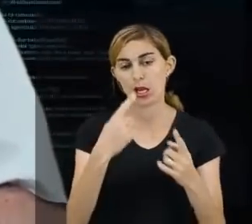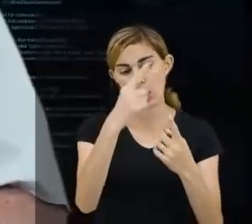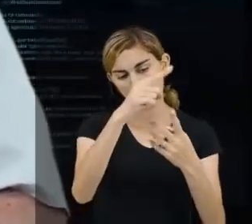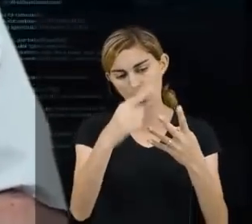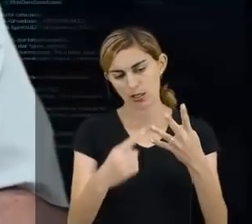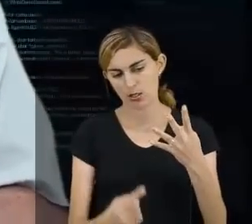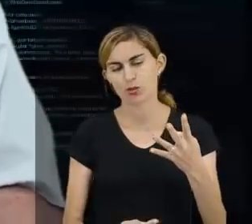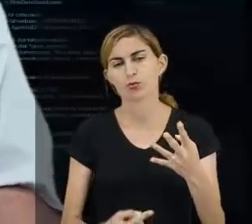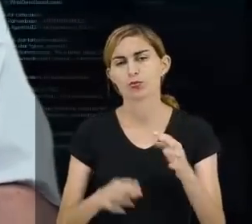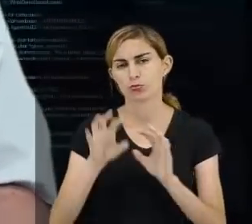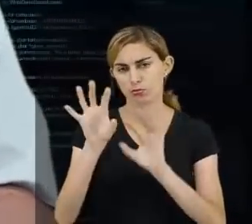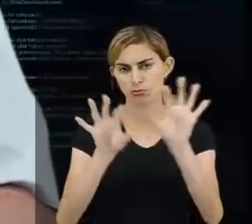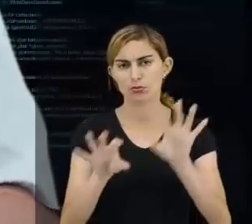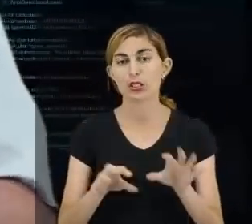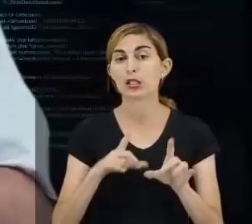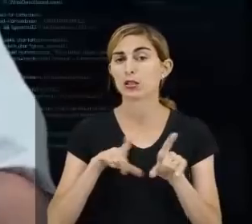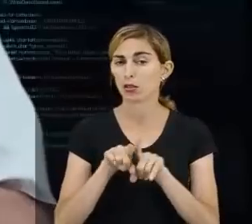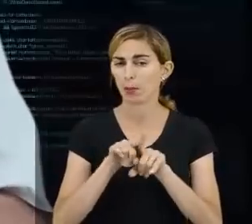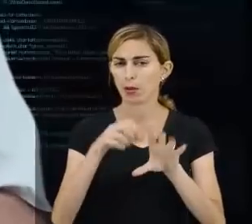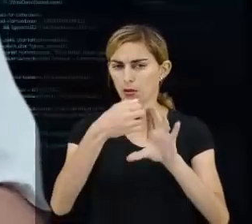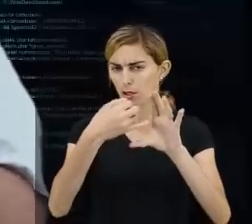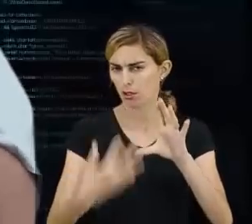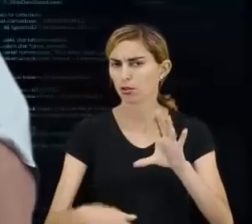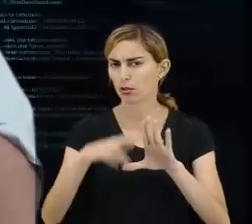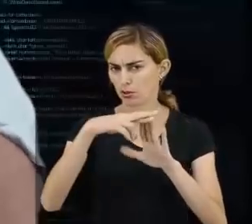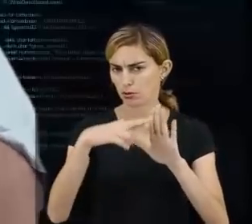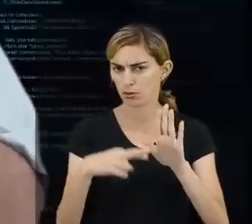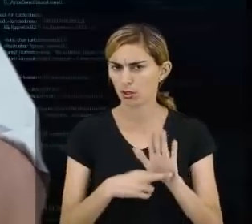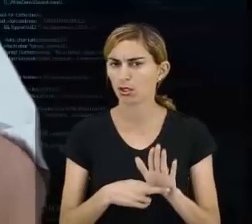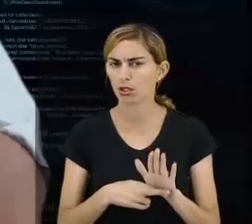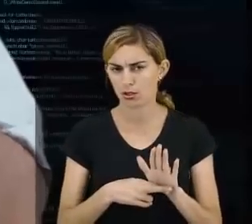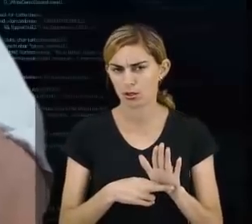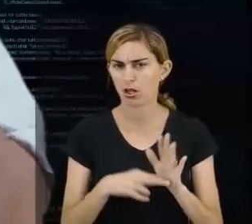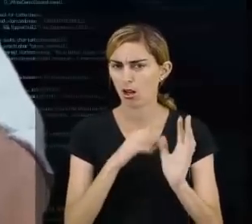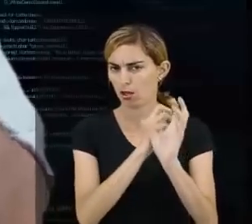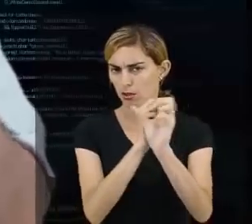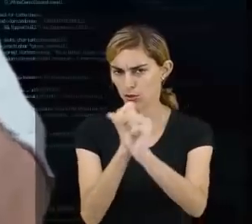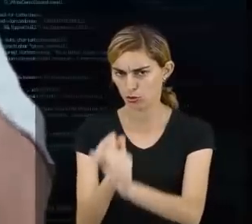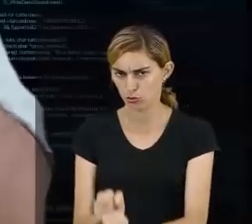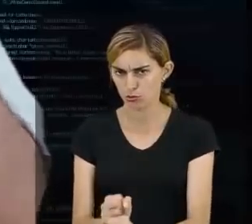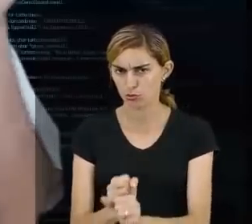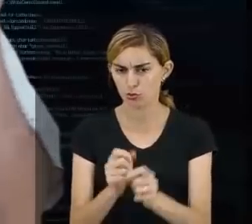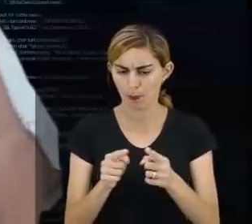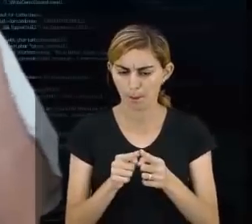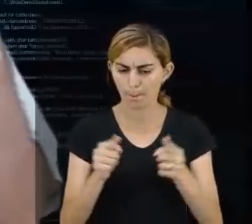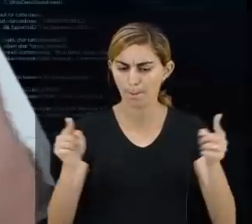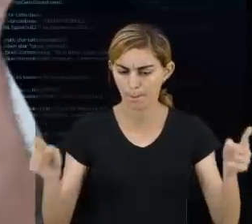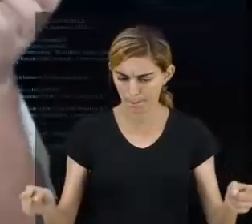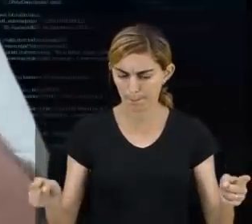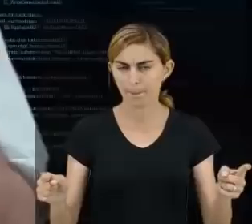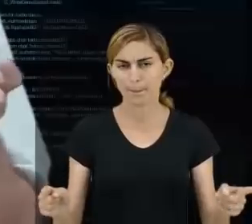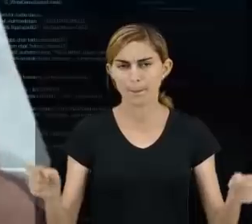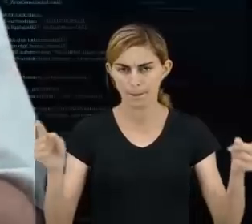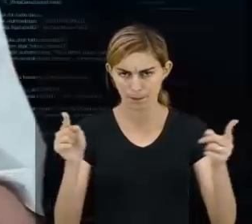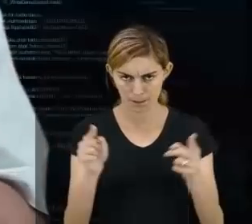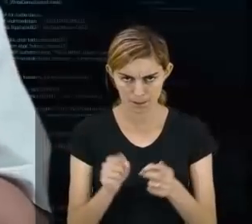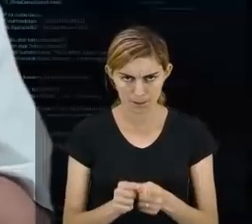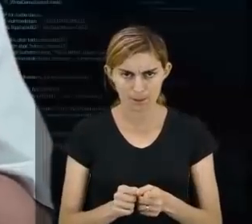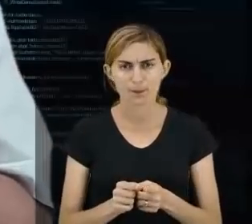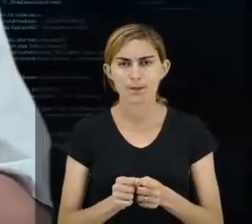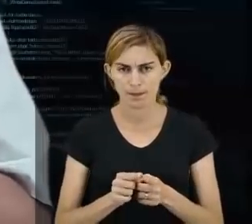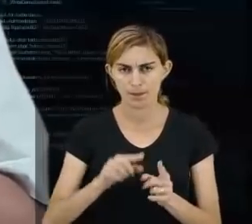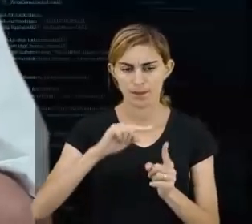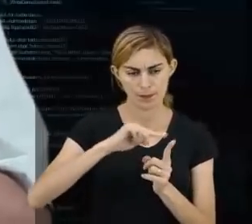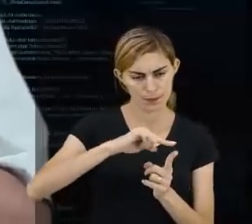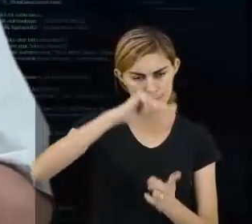para cada uma. Uma característica também dessa regra, da regra de resumo, no caso margem, tanto para margem quanto